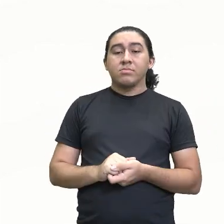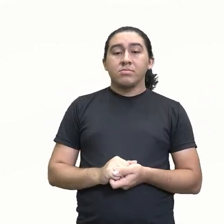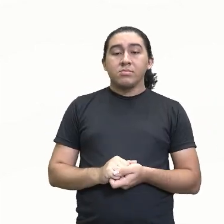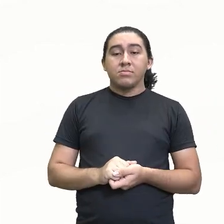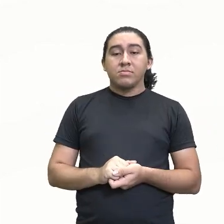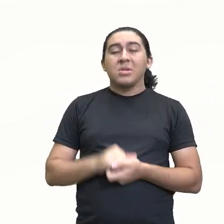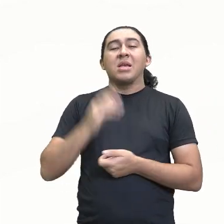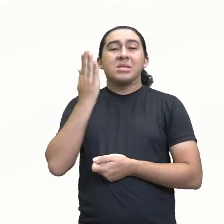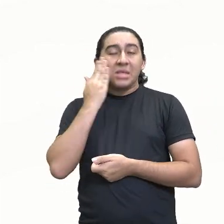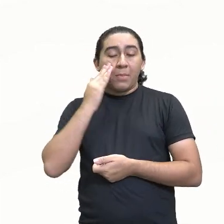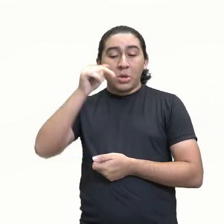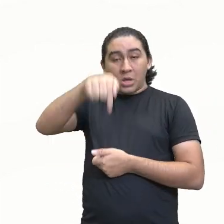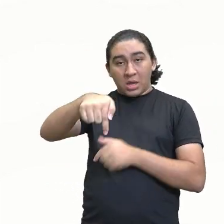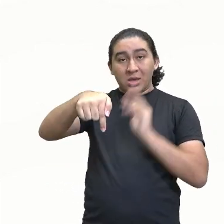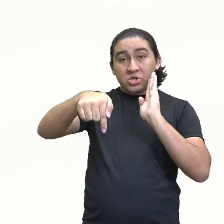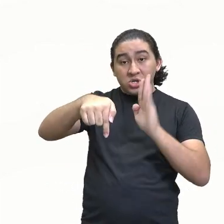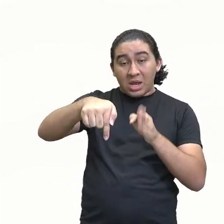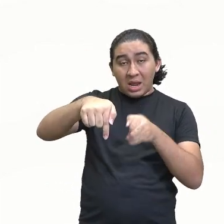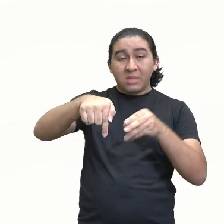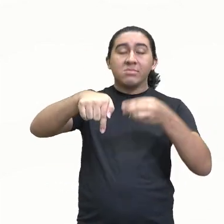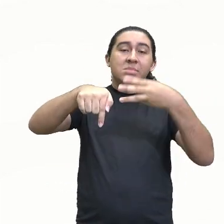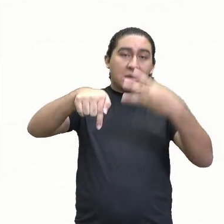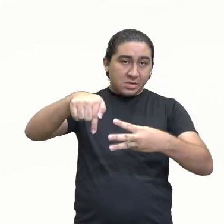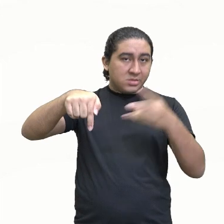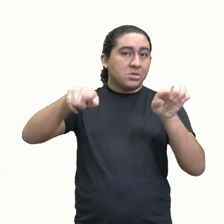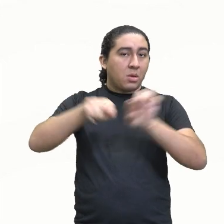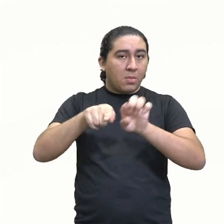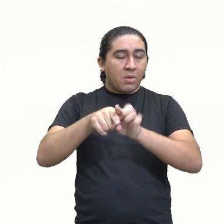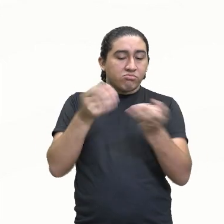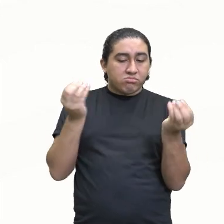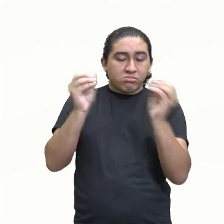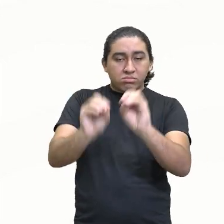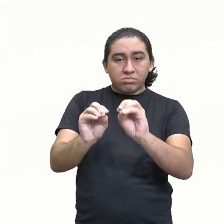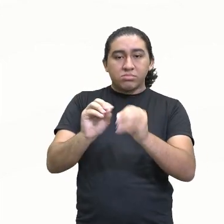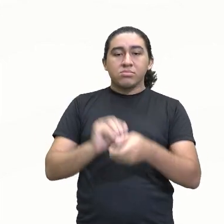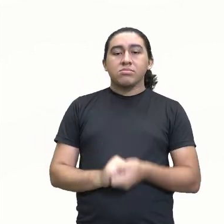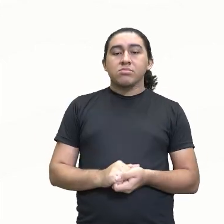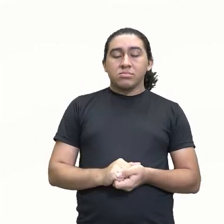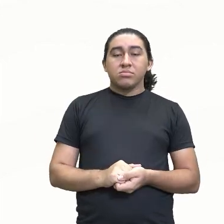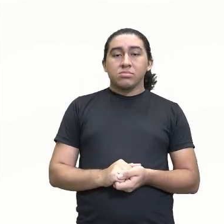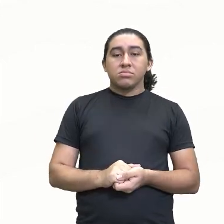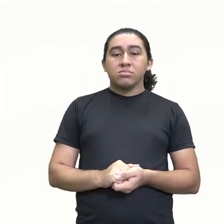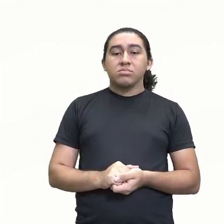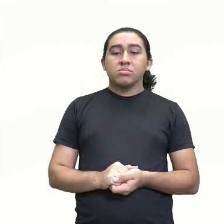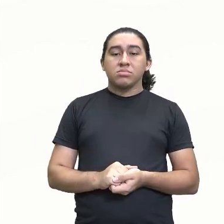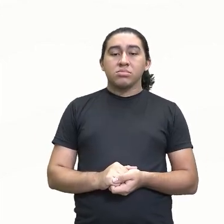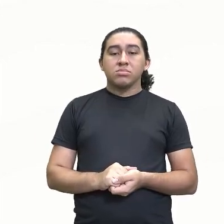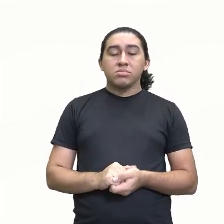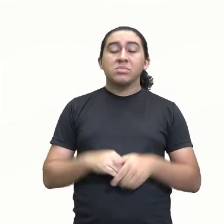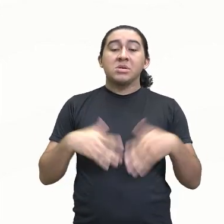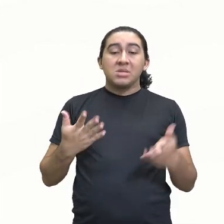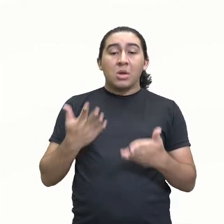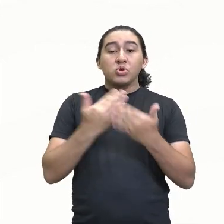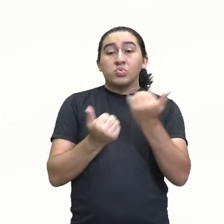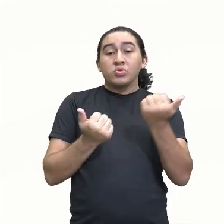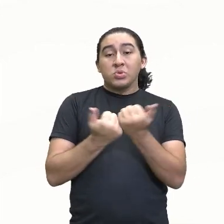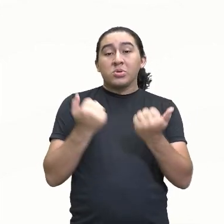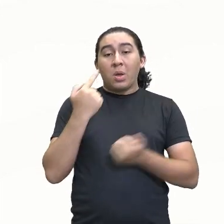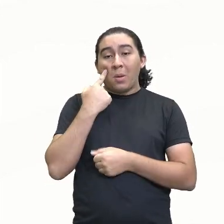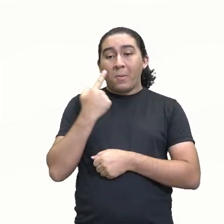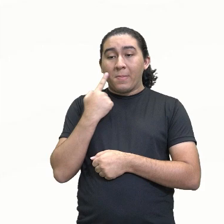nós vamos colocar também, que é 3, certo? Substituindo, então, temos a seguinte